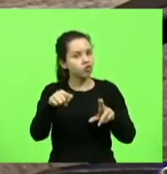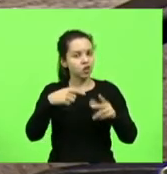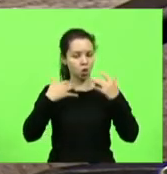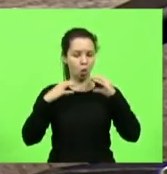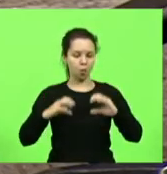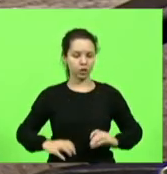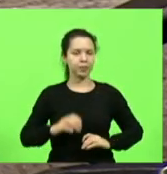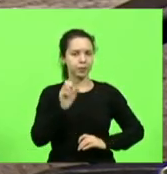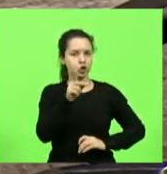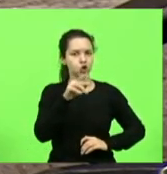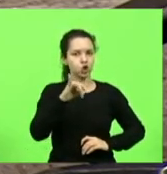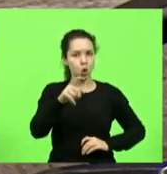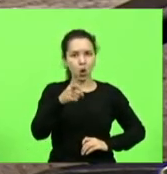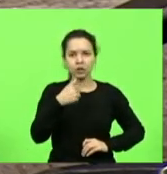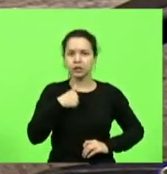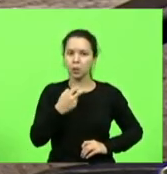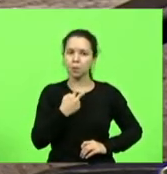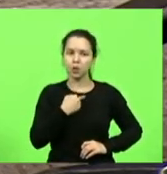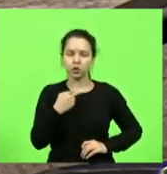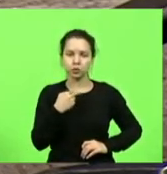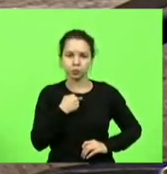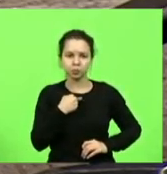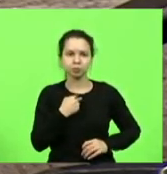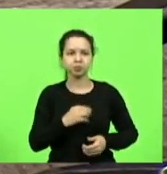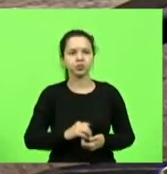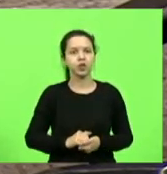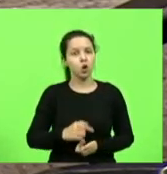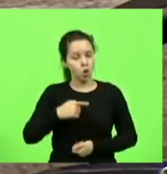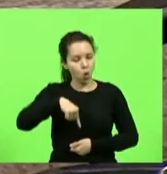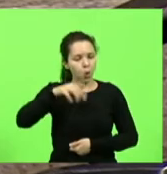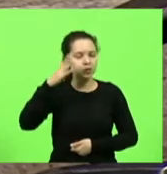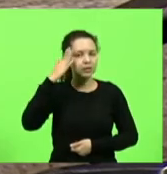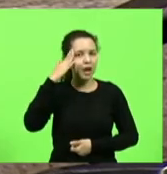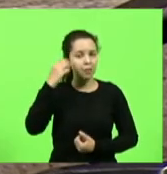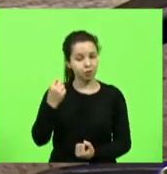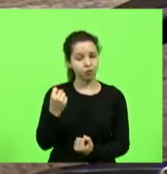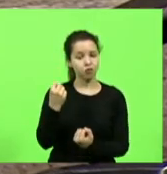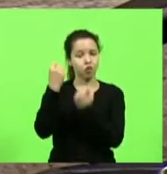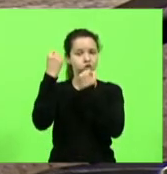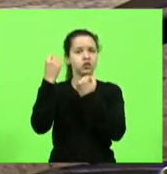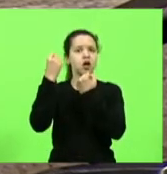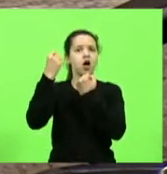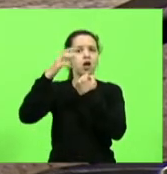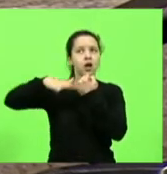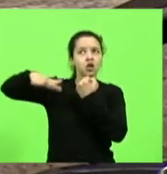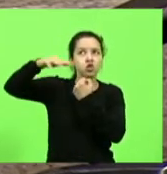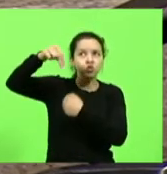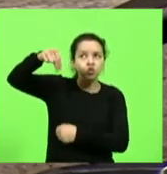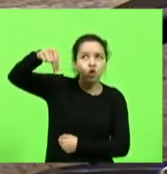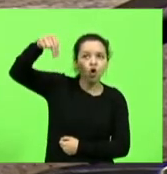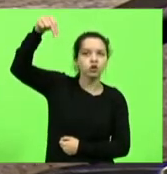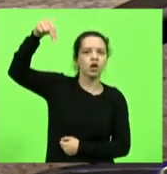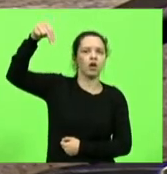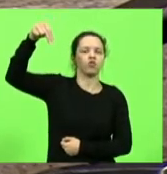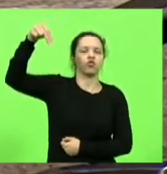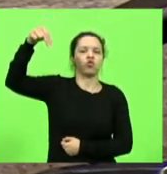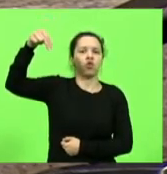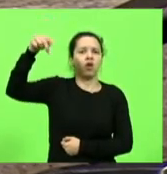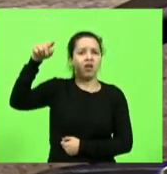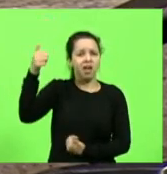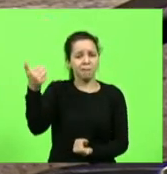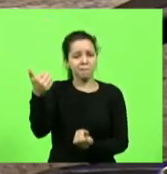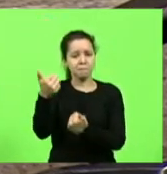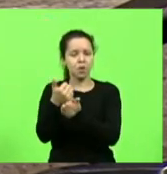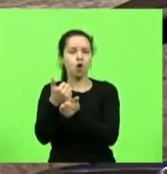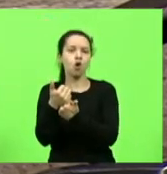E, obviamente, que a gente sabe muito bem da força no Nordeste, de onde que vem, que historicamente apoia governo de esquerda.